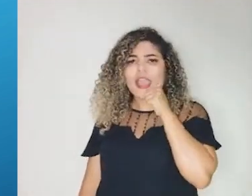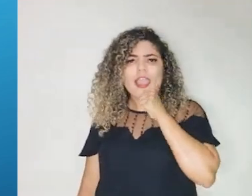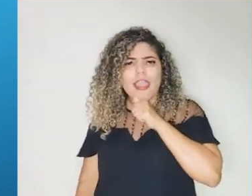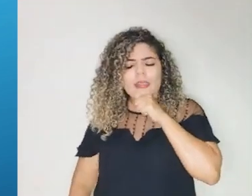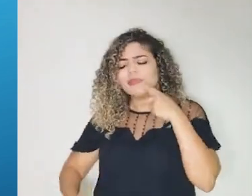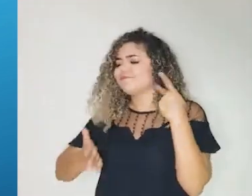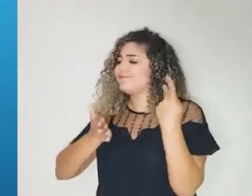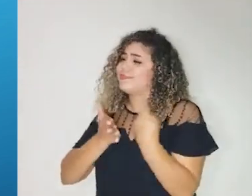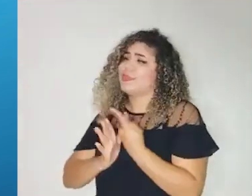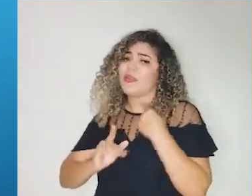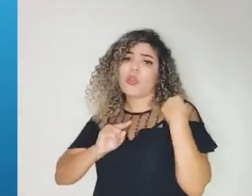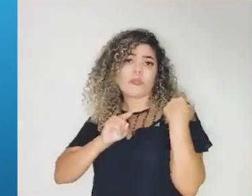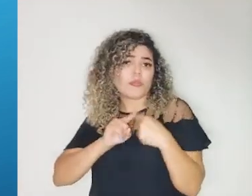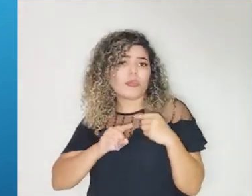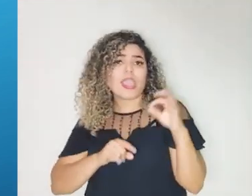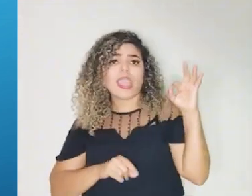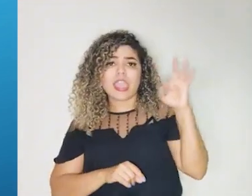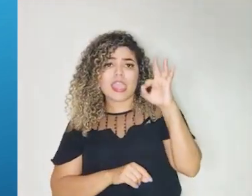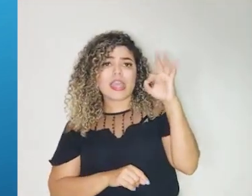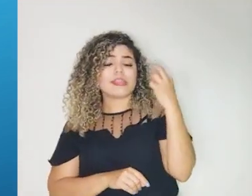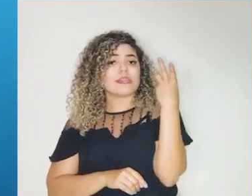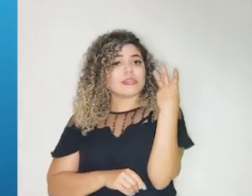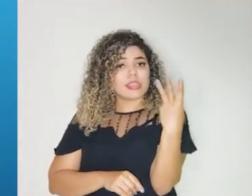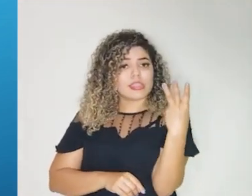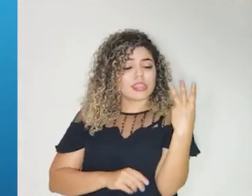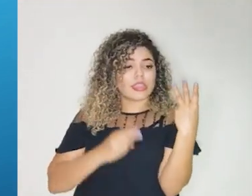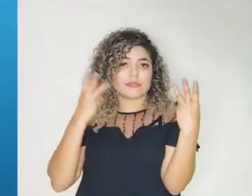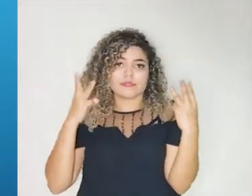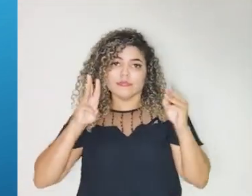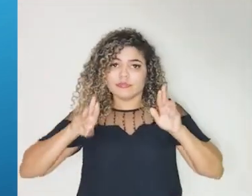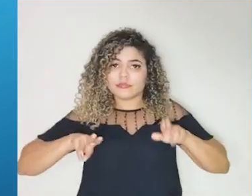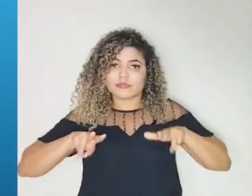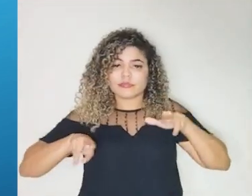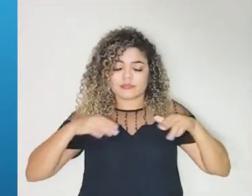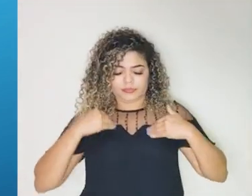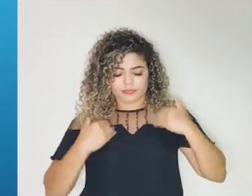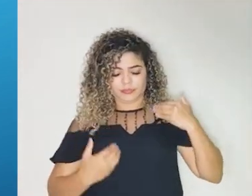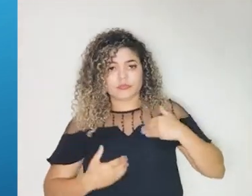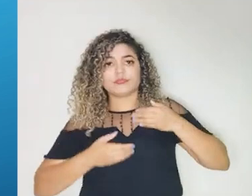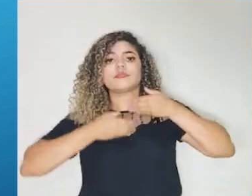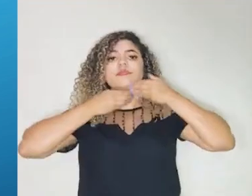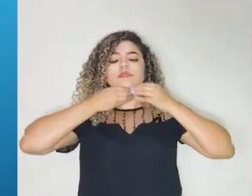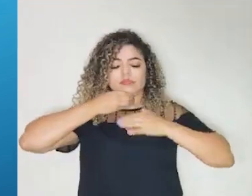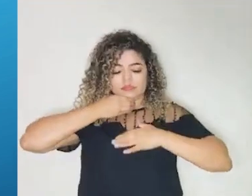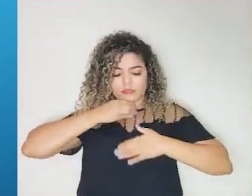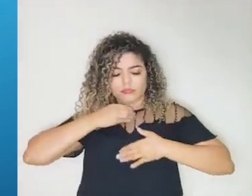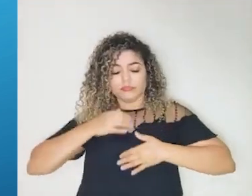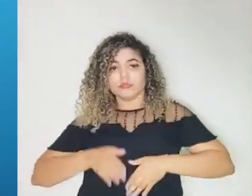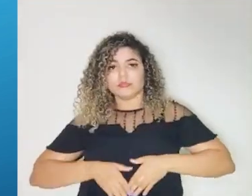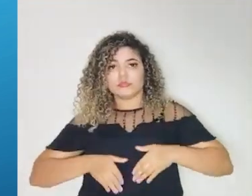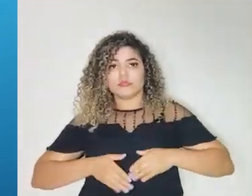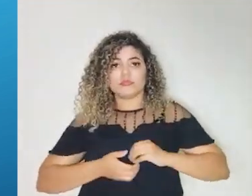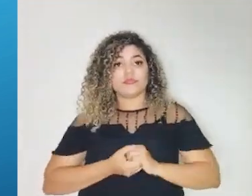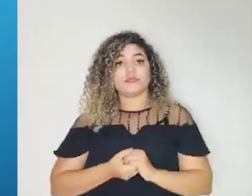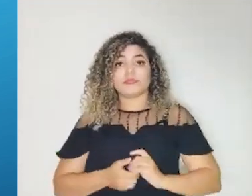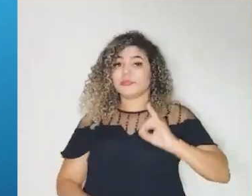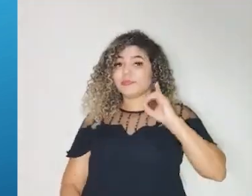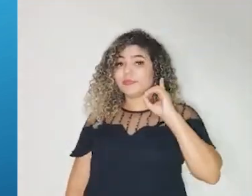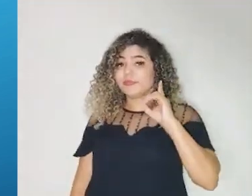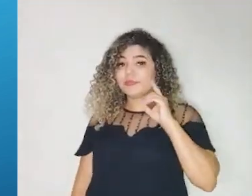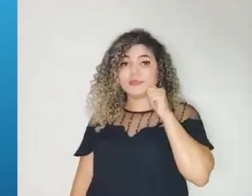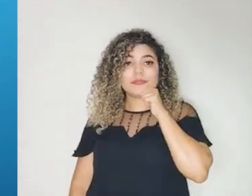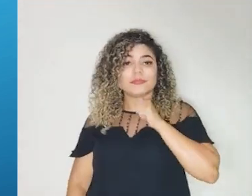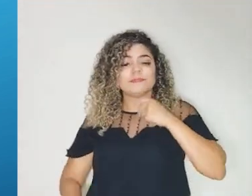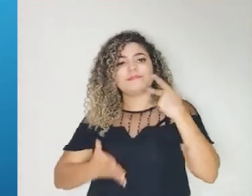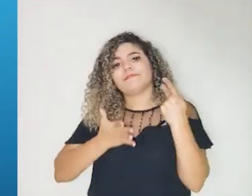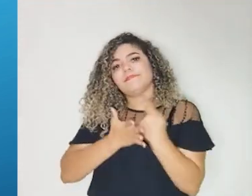mãe está errada, pois insetos possuem 3 pares de pata e o corpo dividido em cabeça, tórax e abdômen. Letra D. A